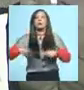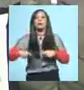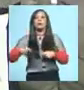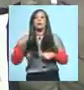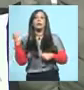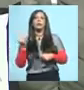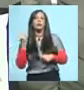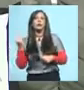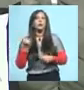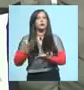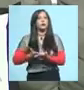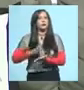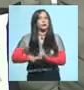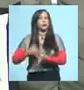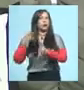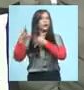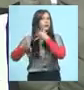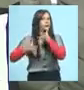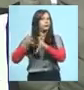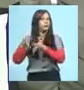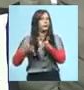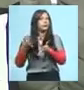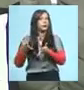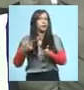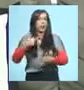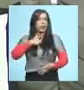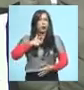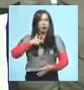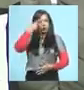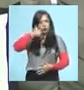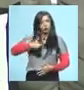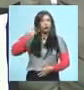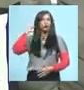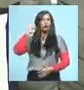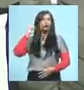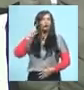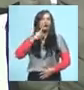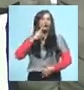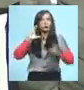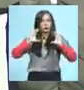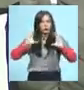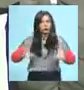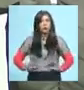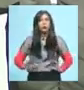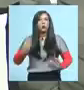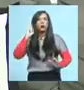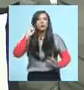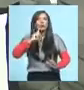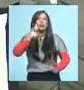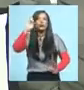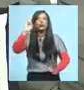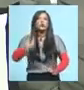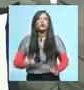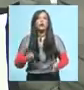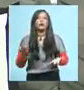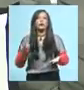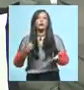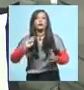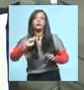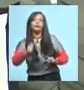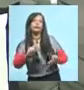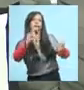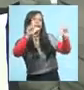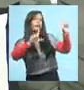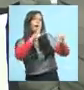uma tradução em Libras. Eu sendo surdo, um cidadão surdo, ligo a televisão e